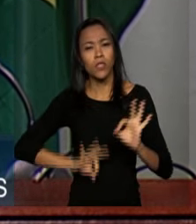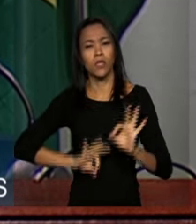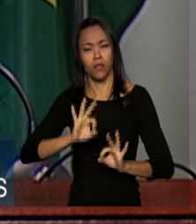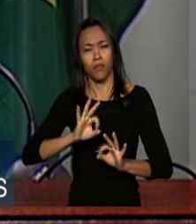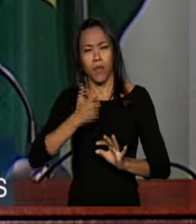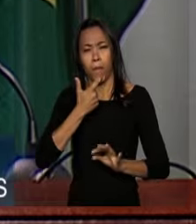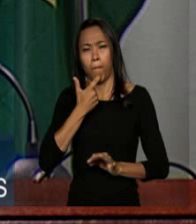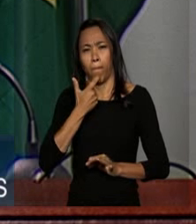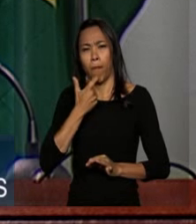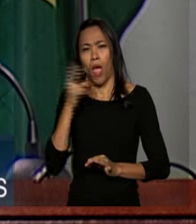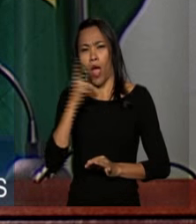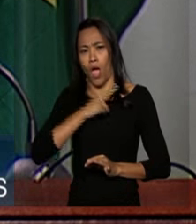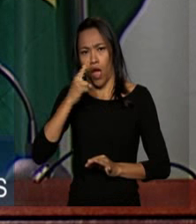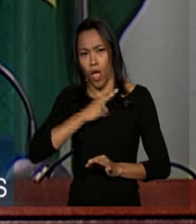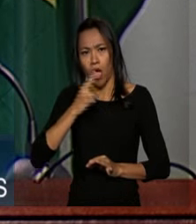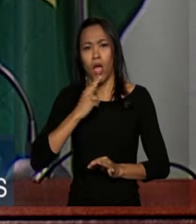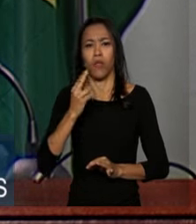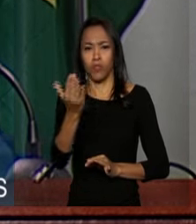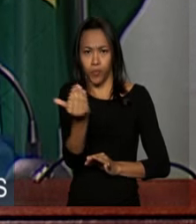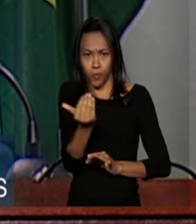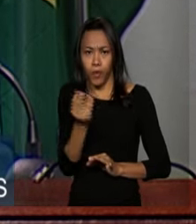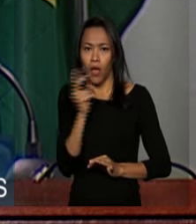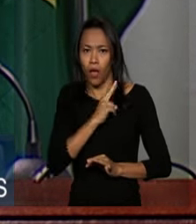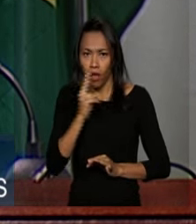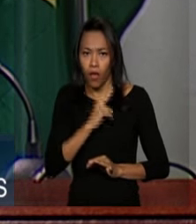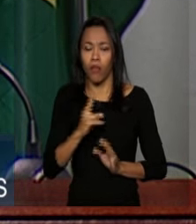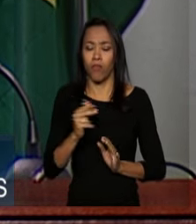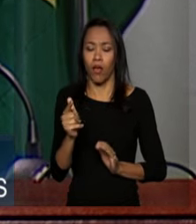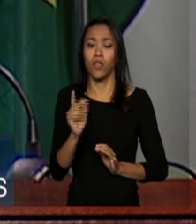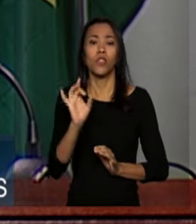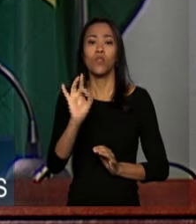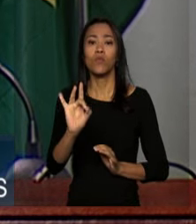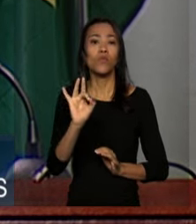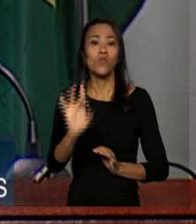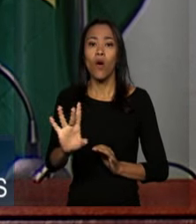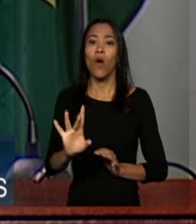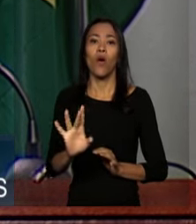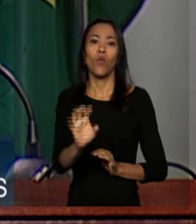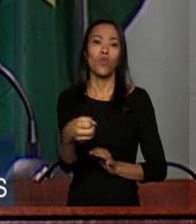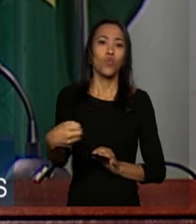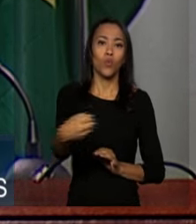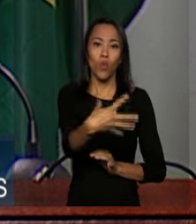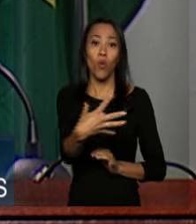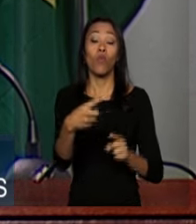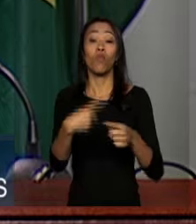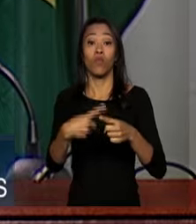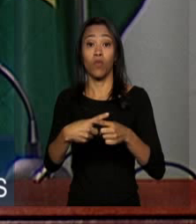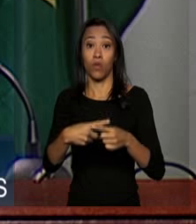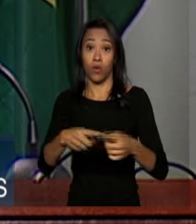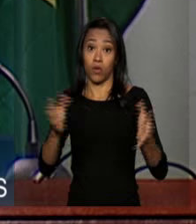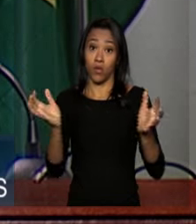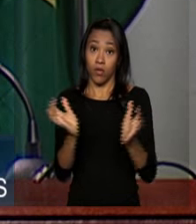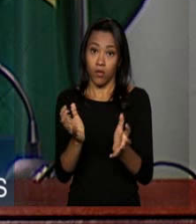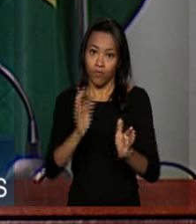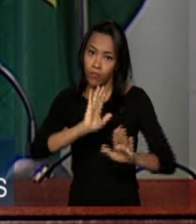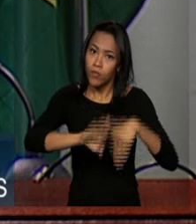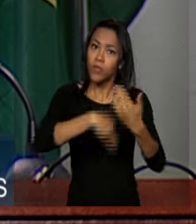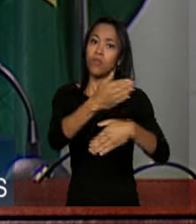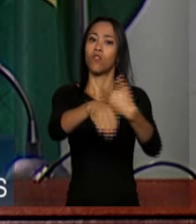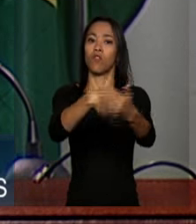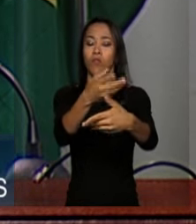breve, em muito breve prazo, não só as bases de um novo ciclo de crescimento,